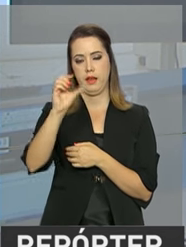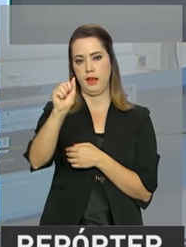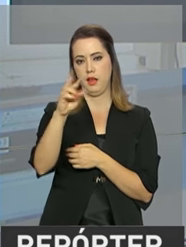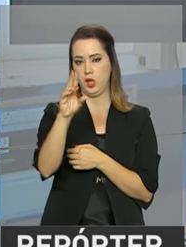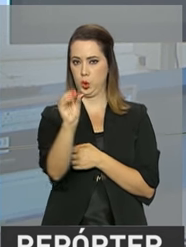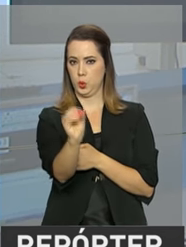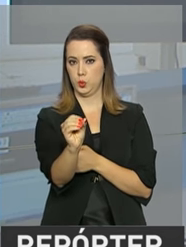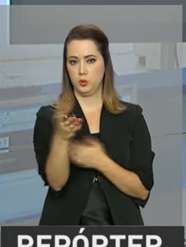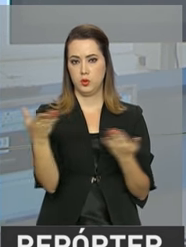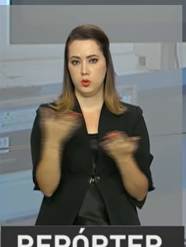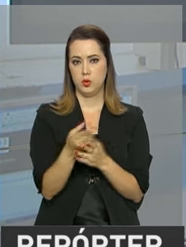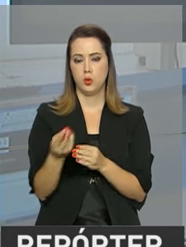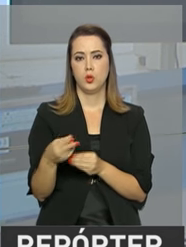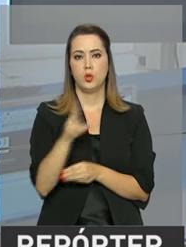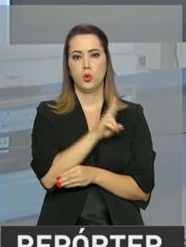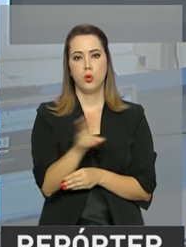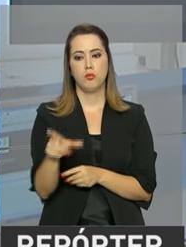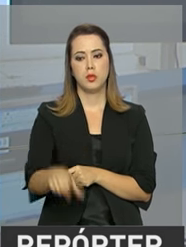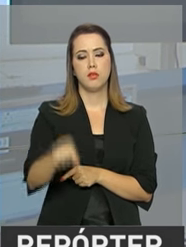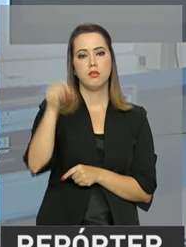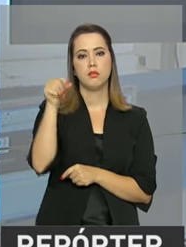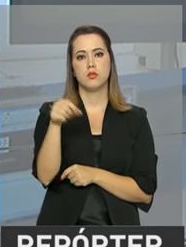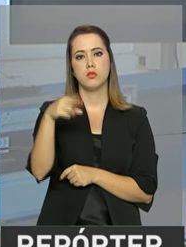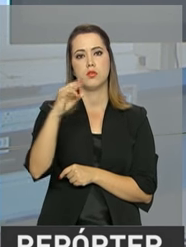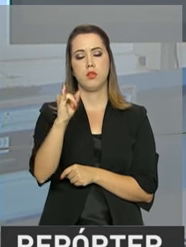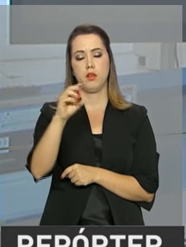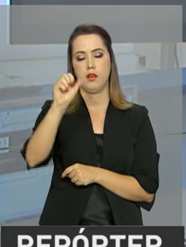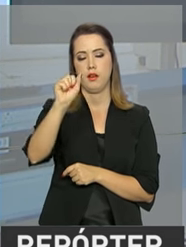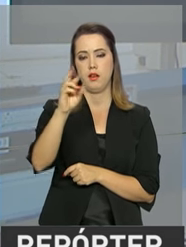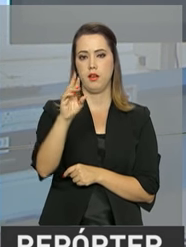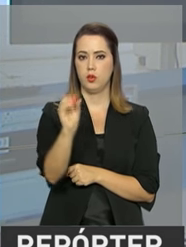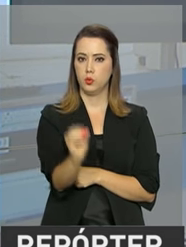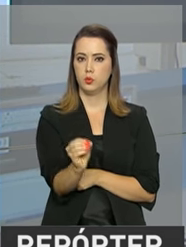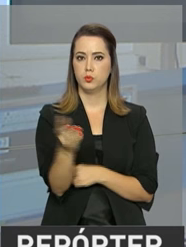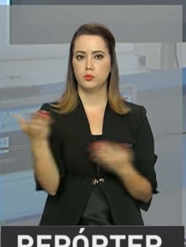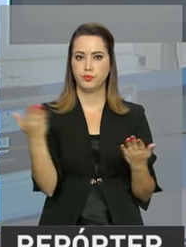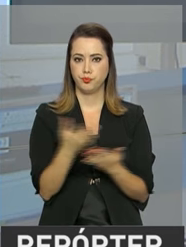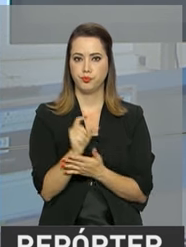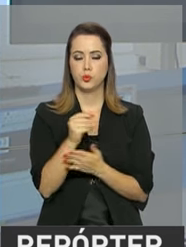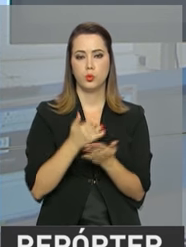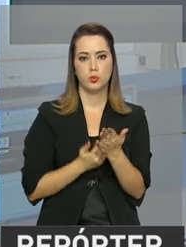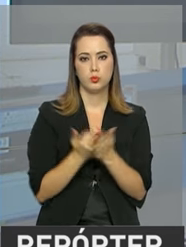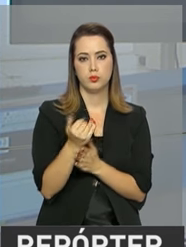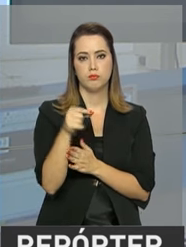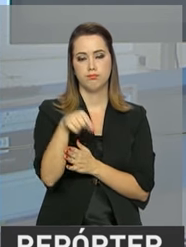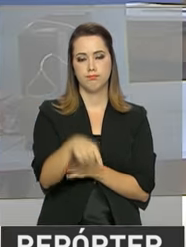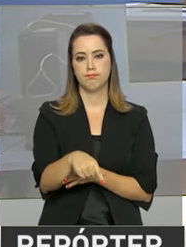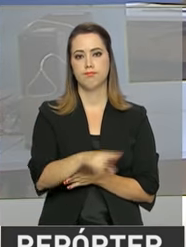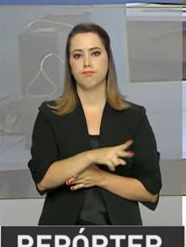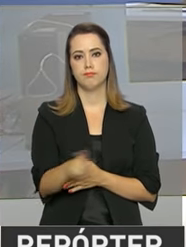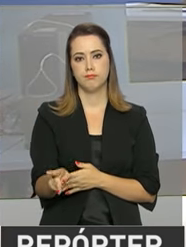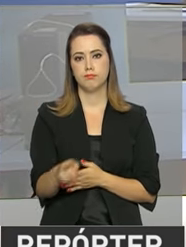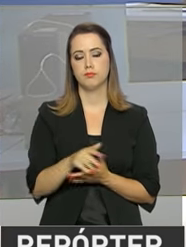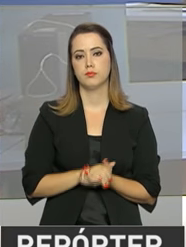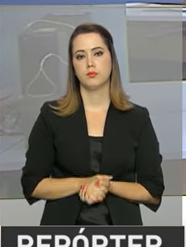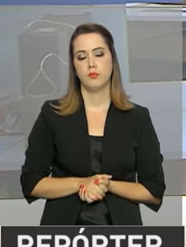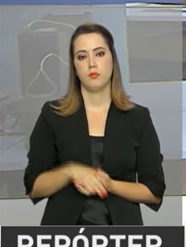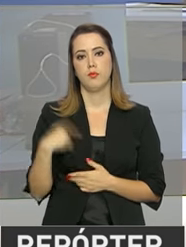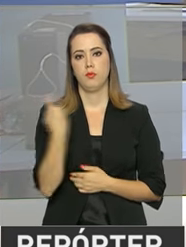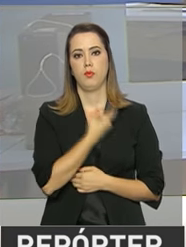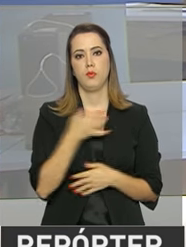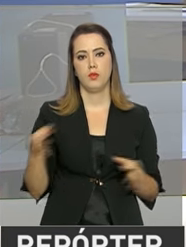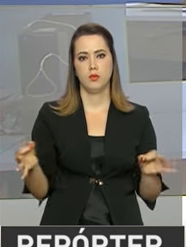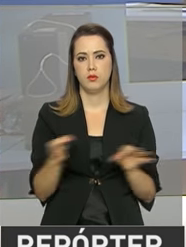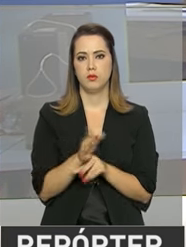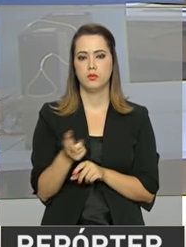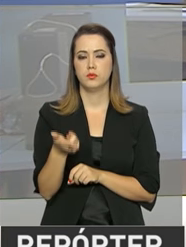e nomeava o jornalista Laerte Rimoli. Com isso, Ricardo Melo continua na presidência da empresa. E nós ficamos por